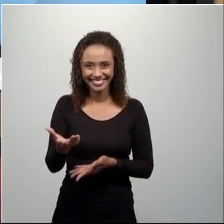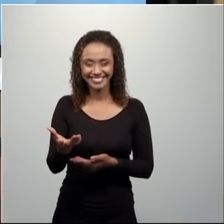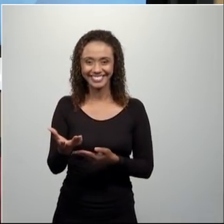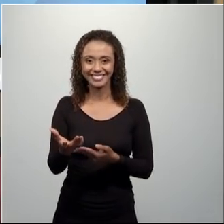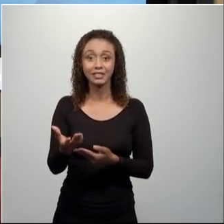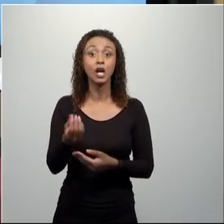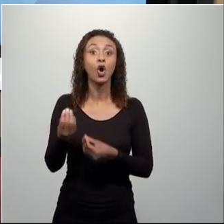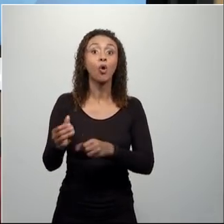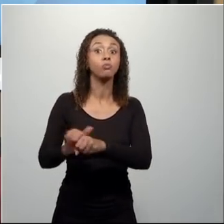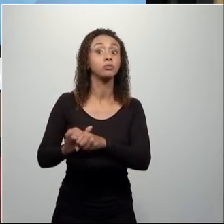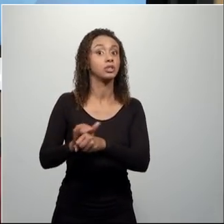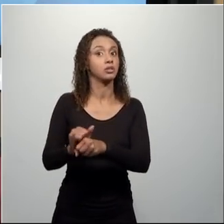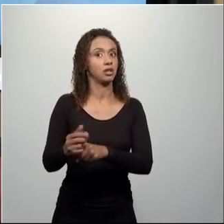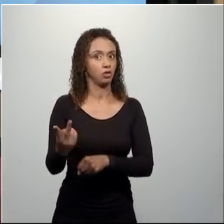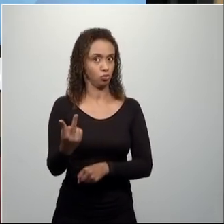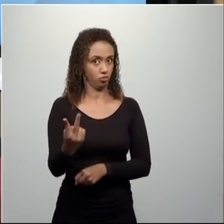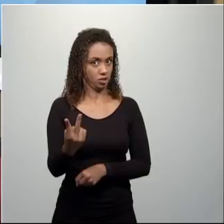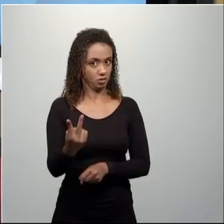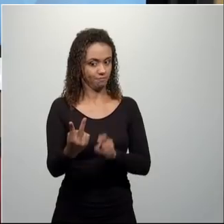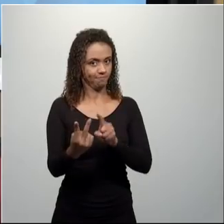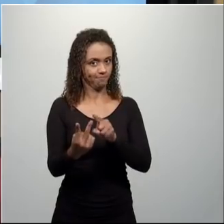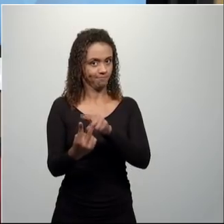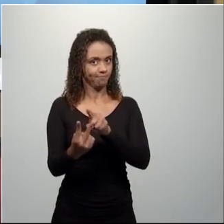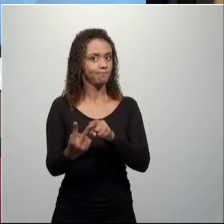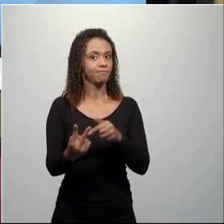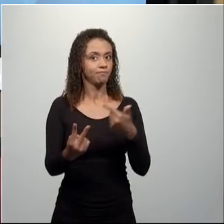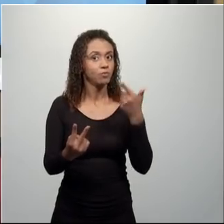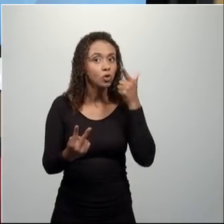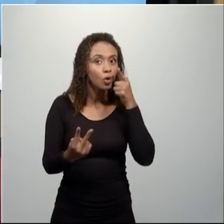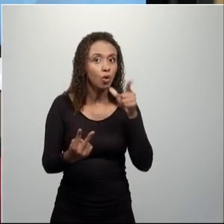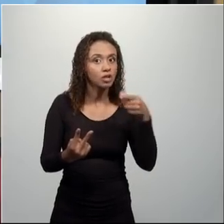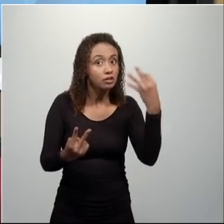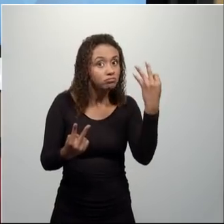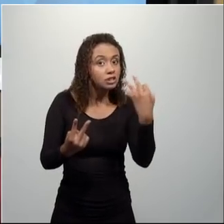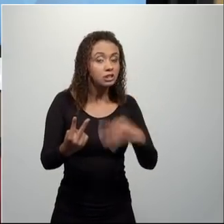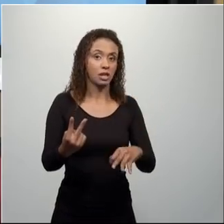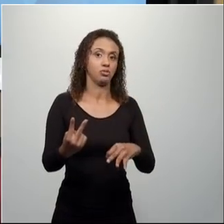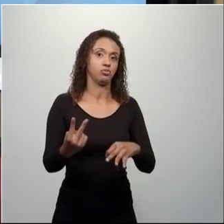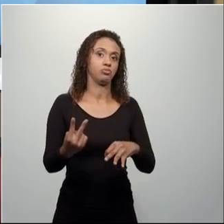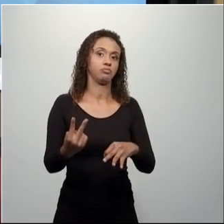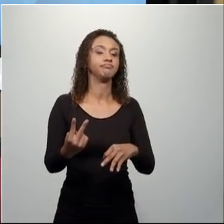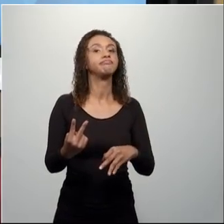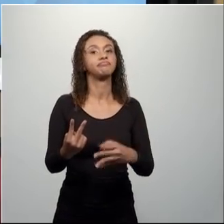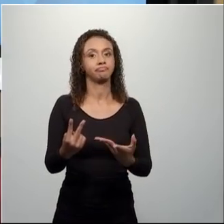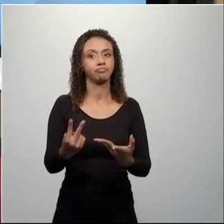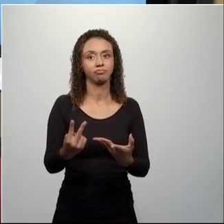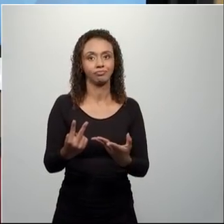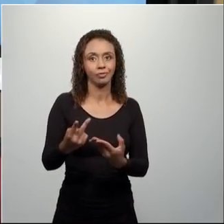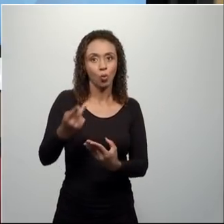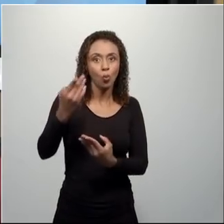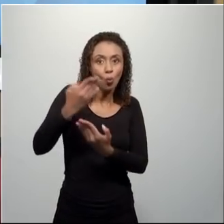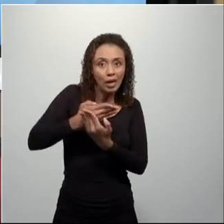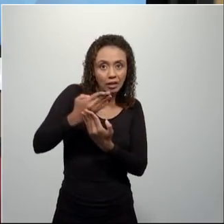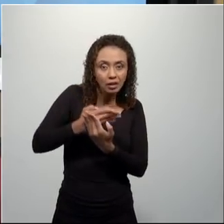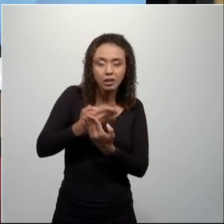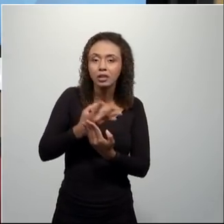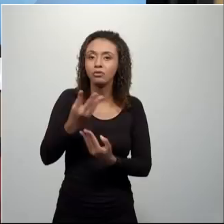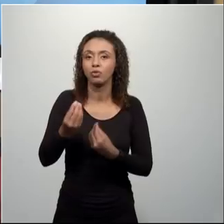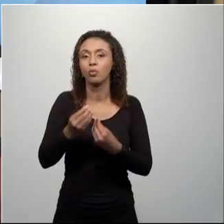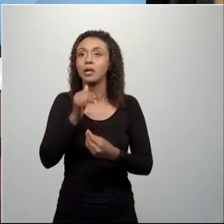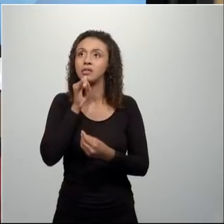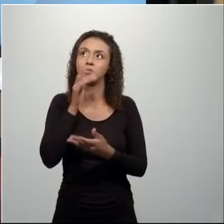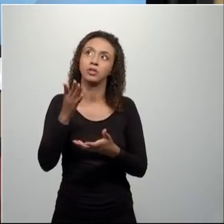usando duas estratégias para garantir a disponibilidade da rede onde são lembrados os arquivos na rede é que se um